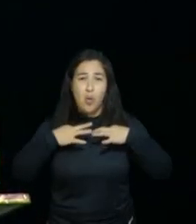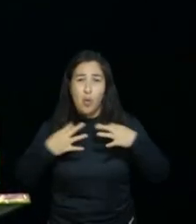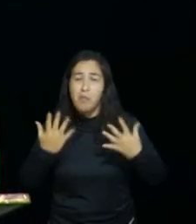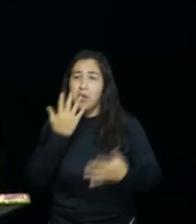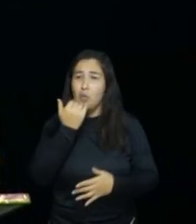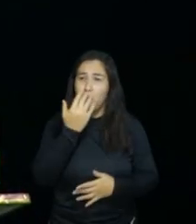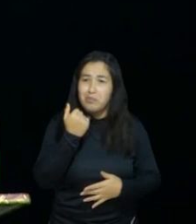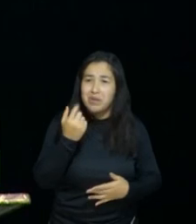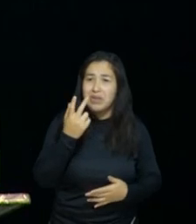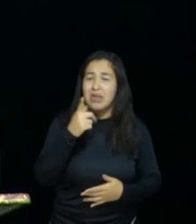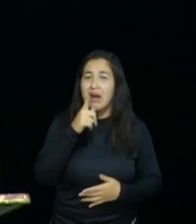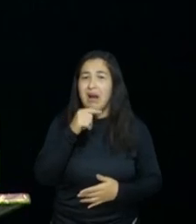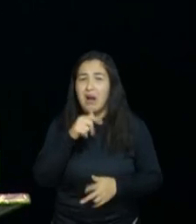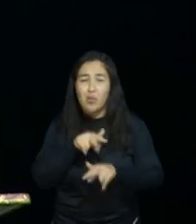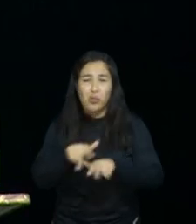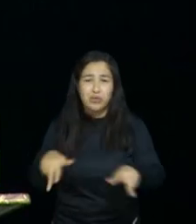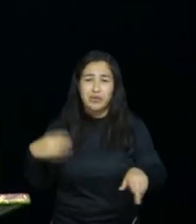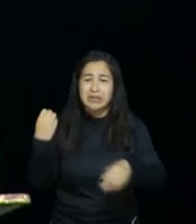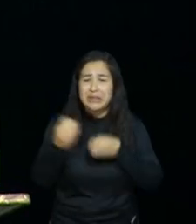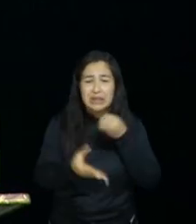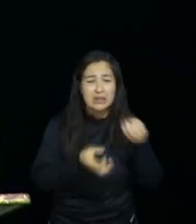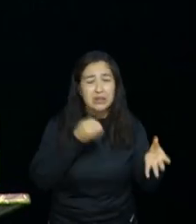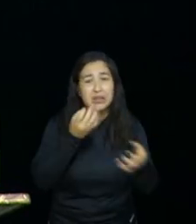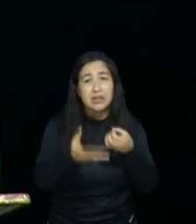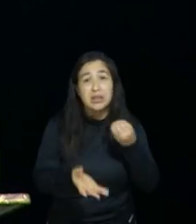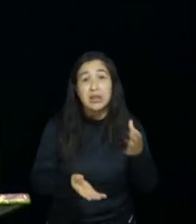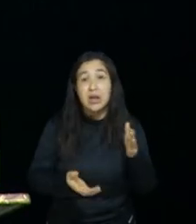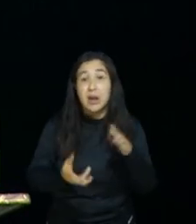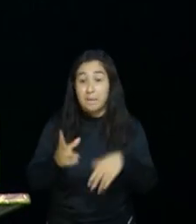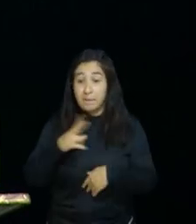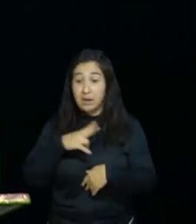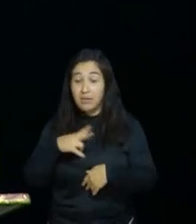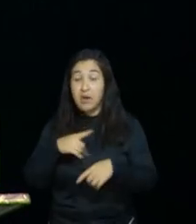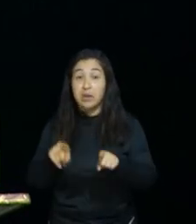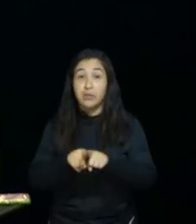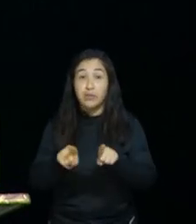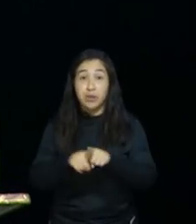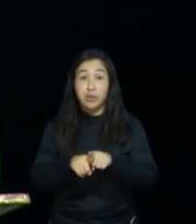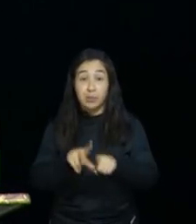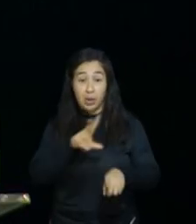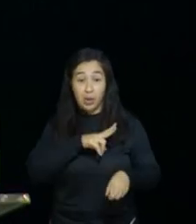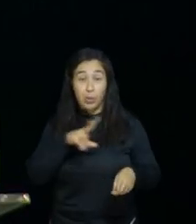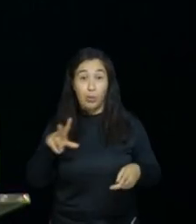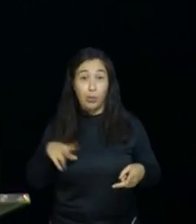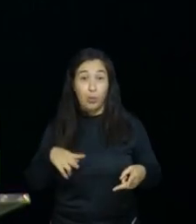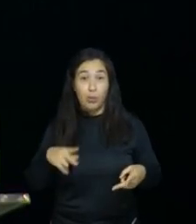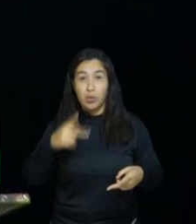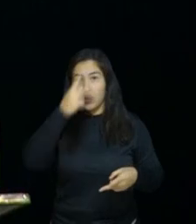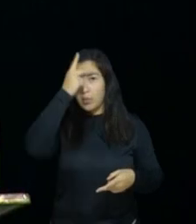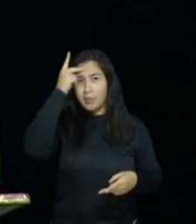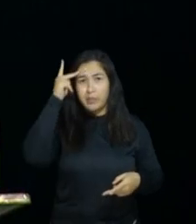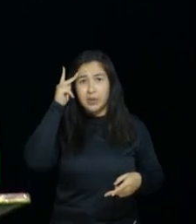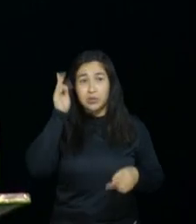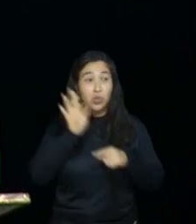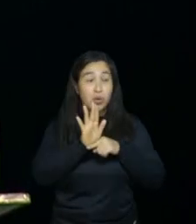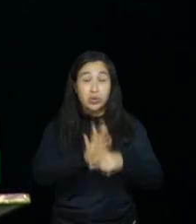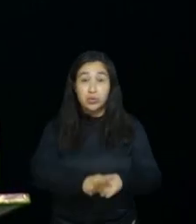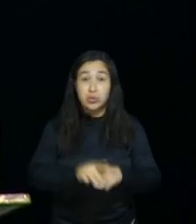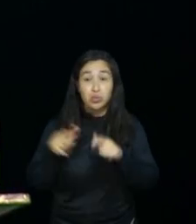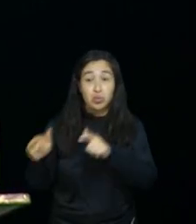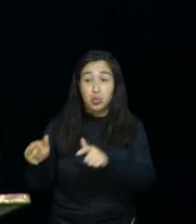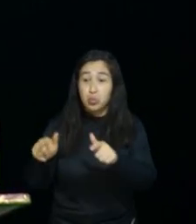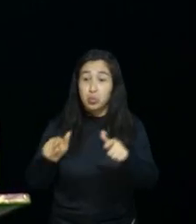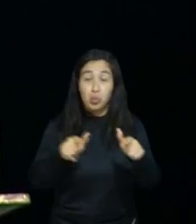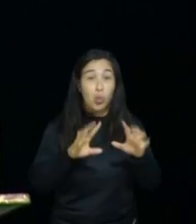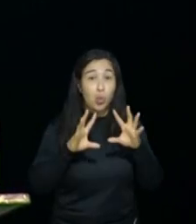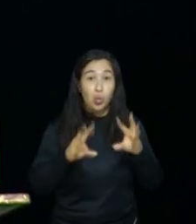poder público, a iniciativa privada, o indivíduo fazendo a diferença. E assim em cada uma das cidades, né? E até